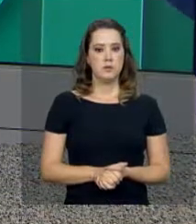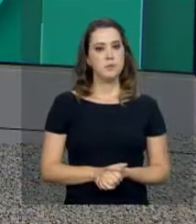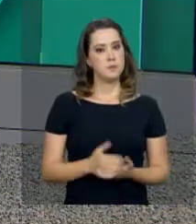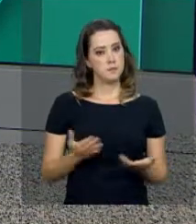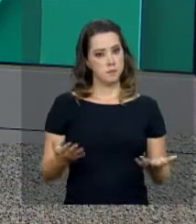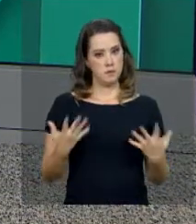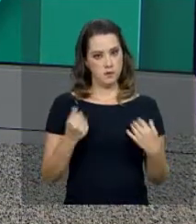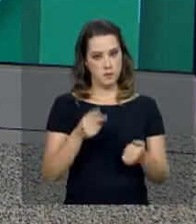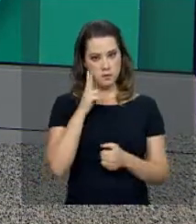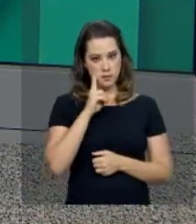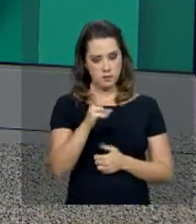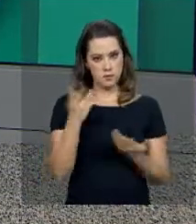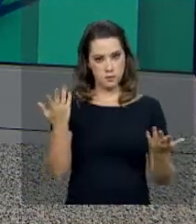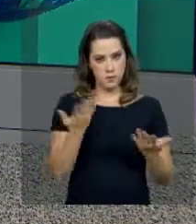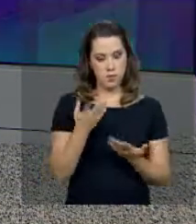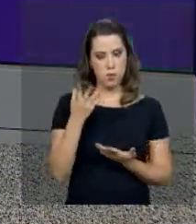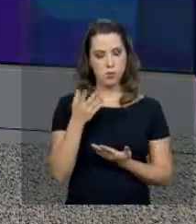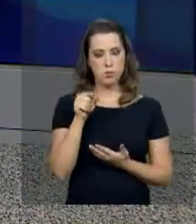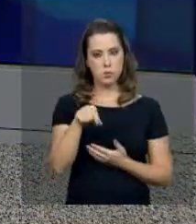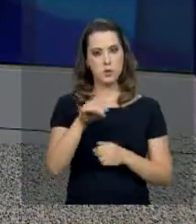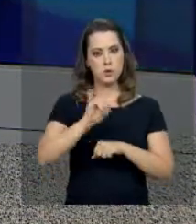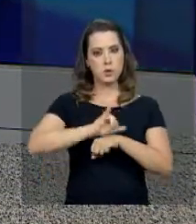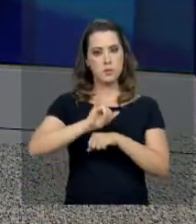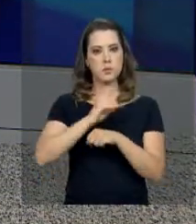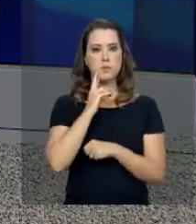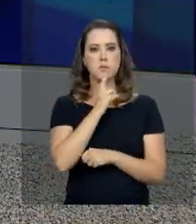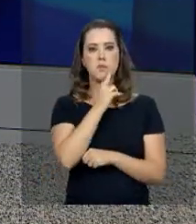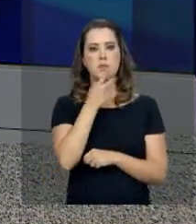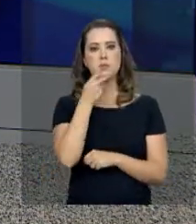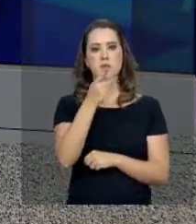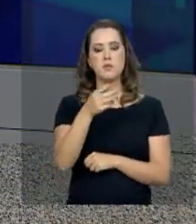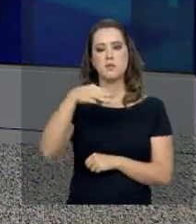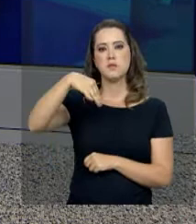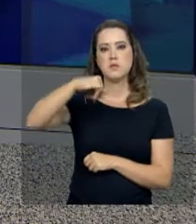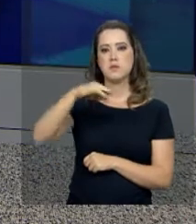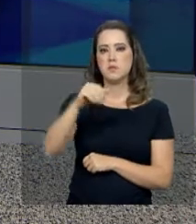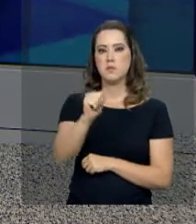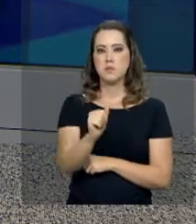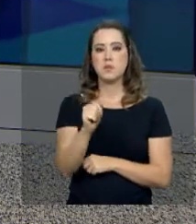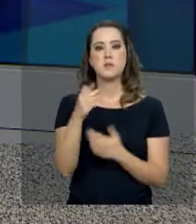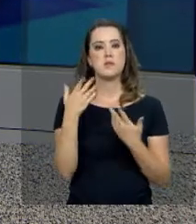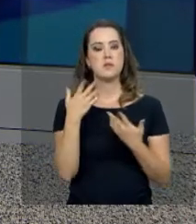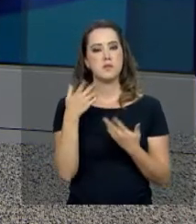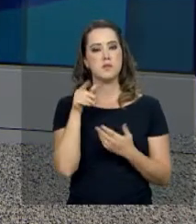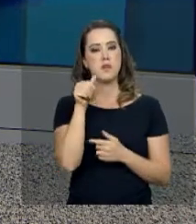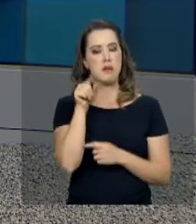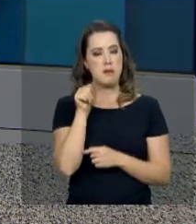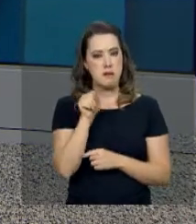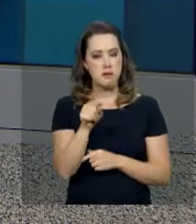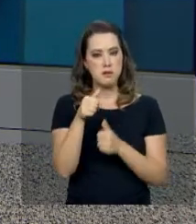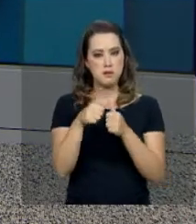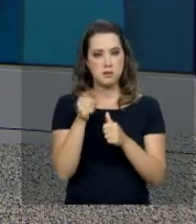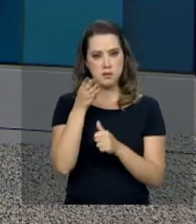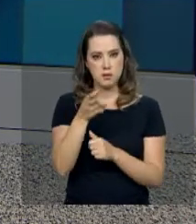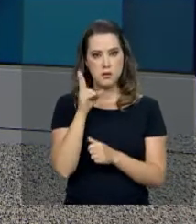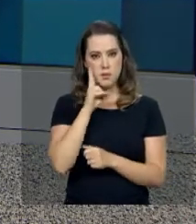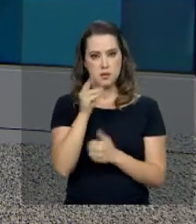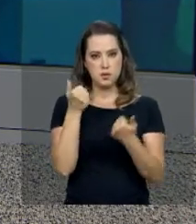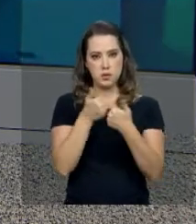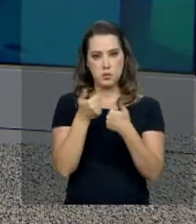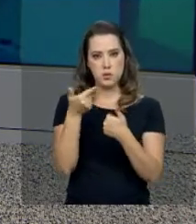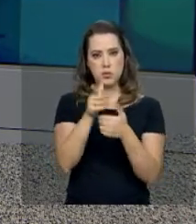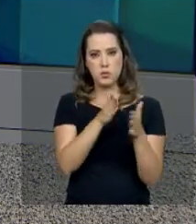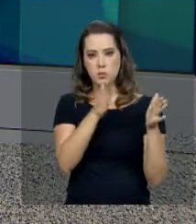E vamos agora a Boa Vista, capital de Roraima, para falar com a repórter Márcia Fernandes. Ela está lá para acompanhar mais uma etapa